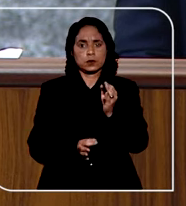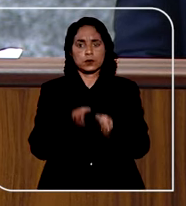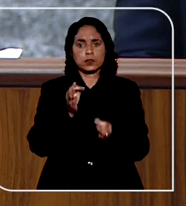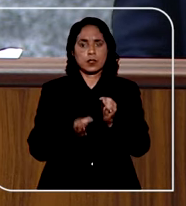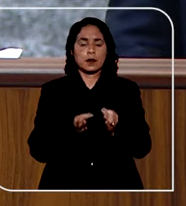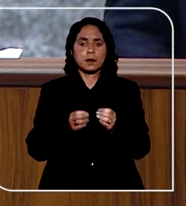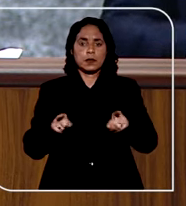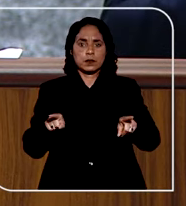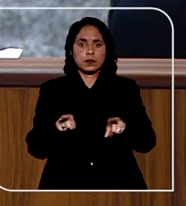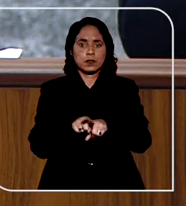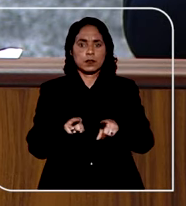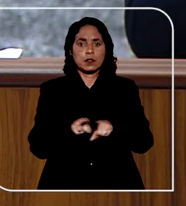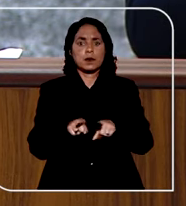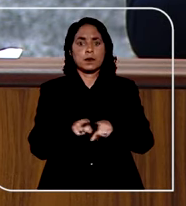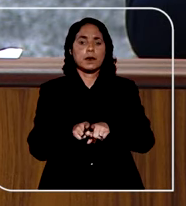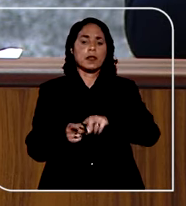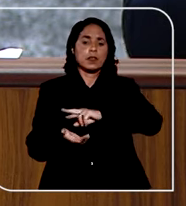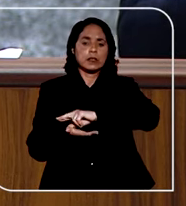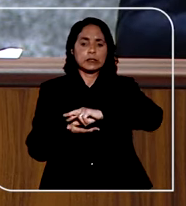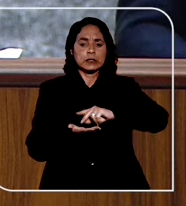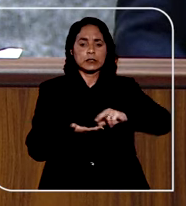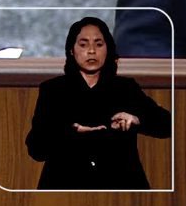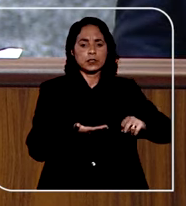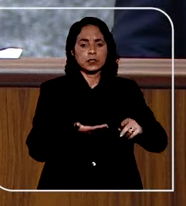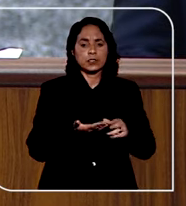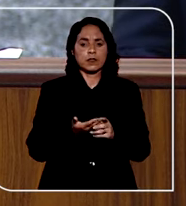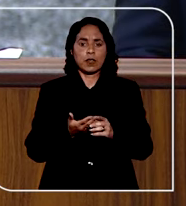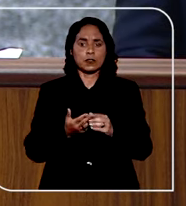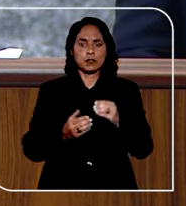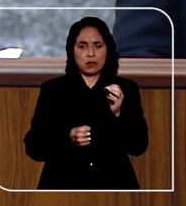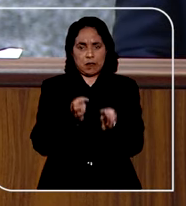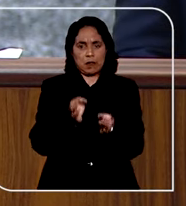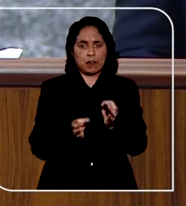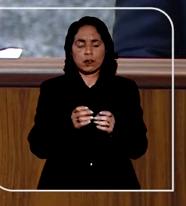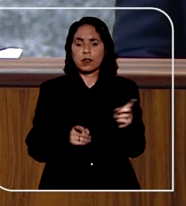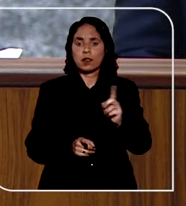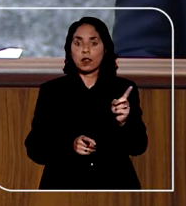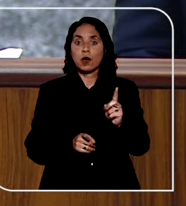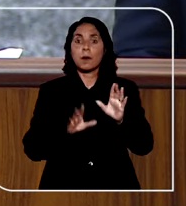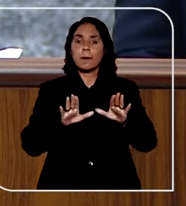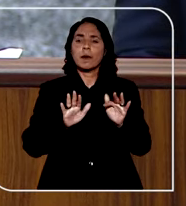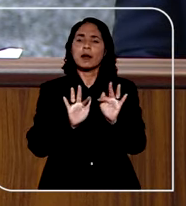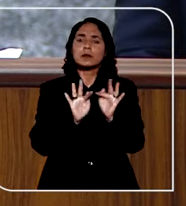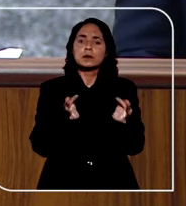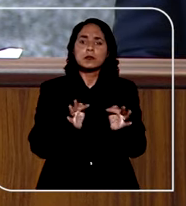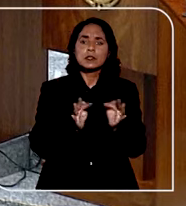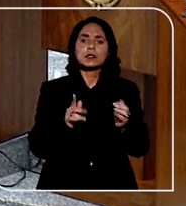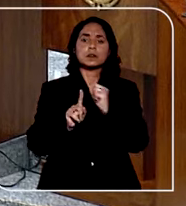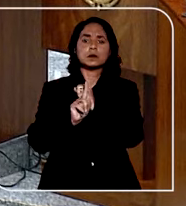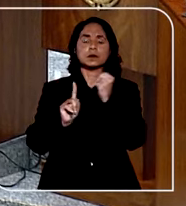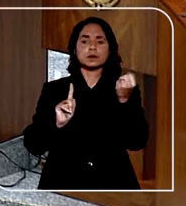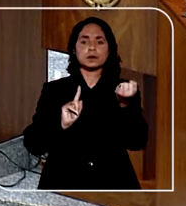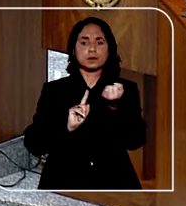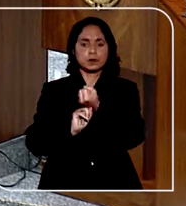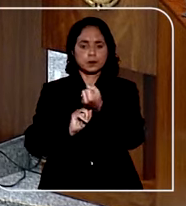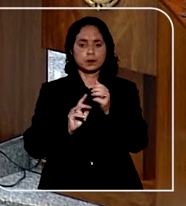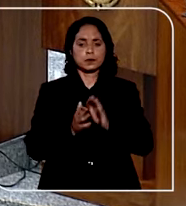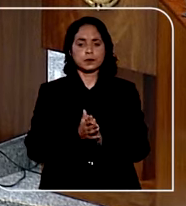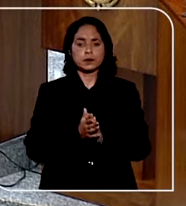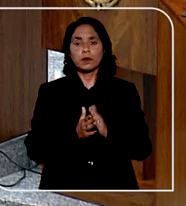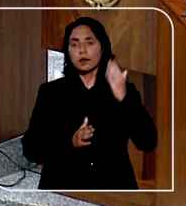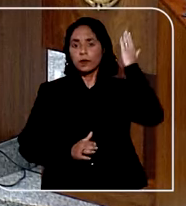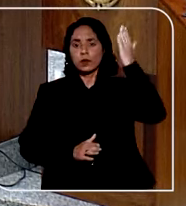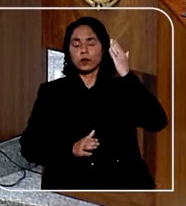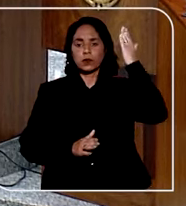invariavelmente concebidos não só com esmero técnico mas também com sensibilidade social no discurso a